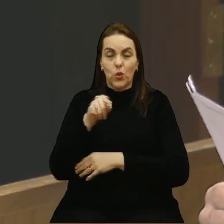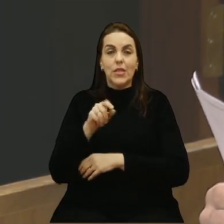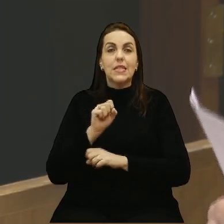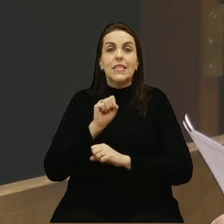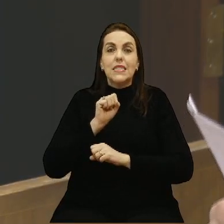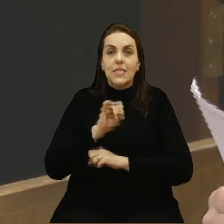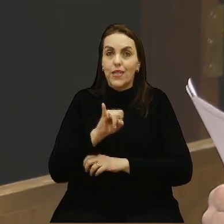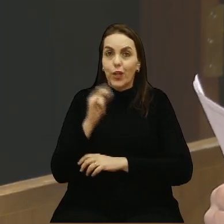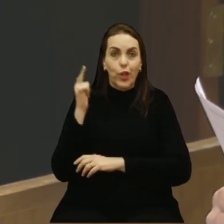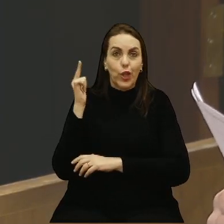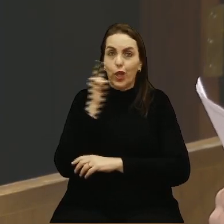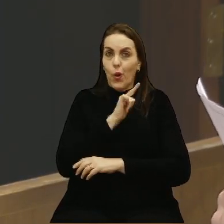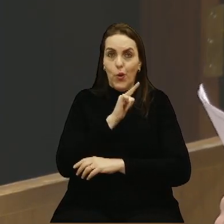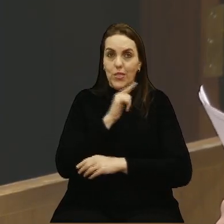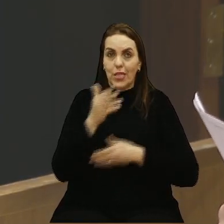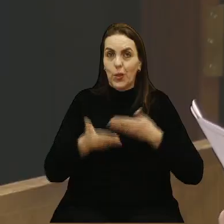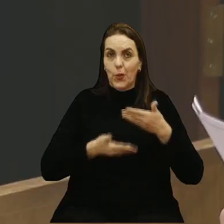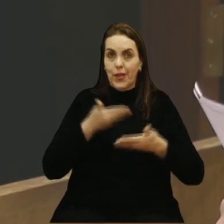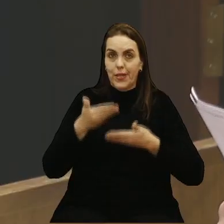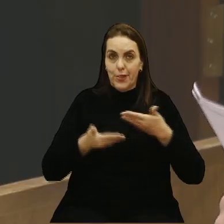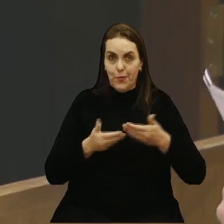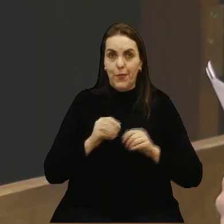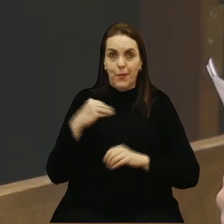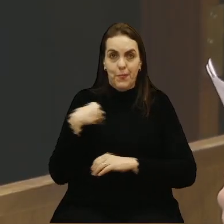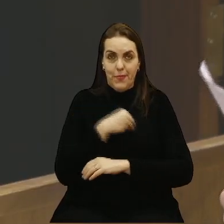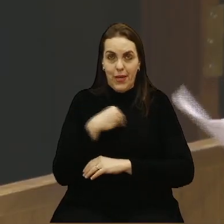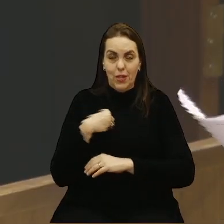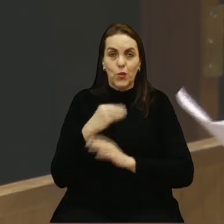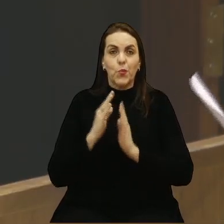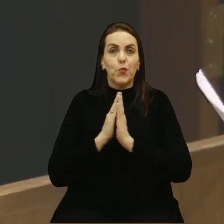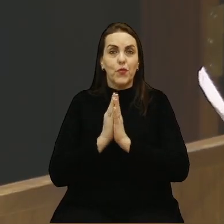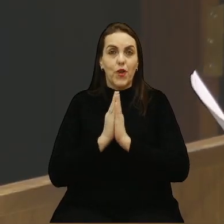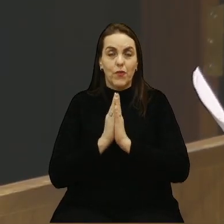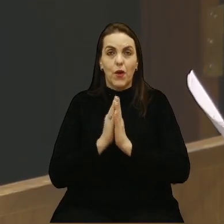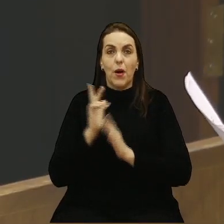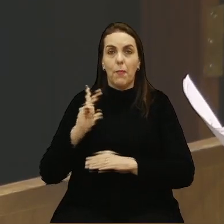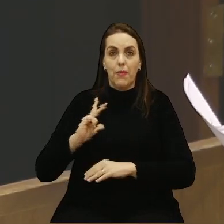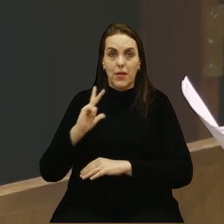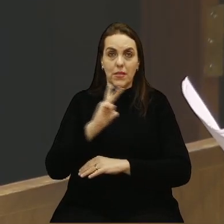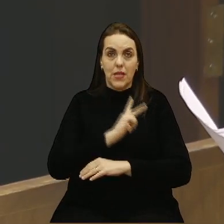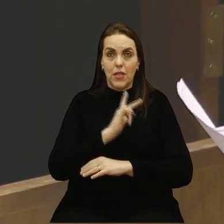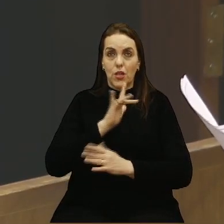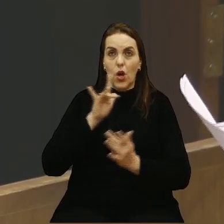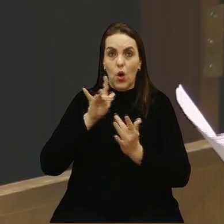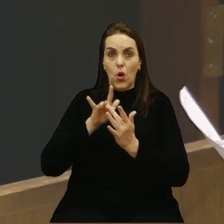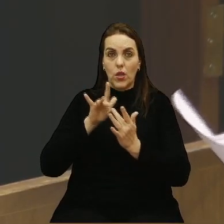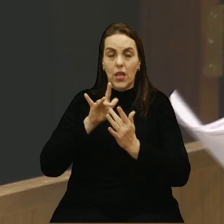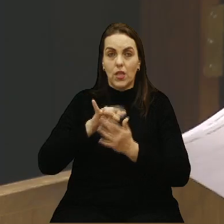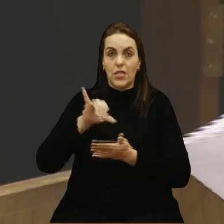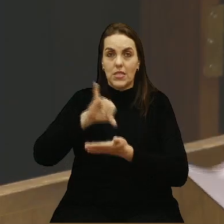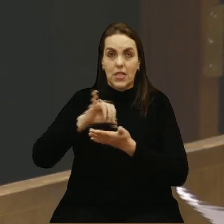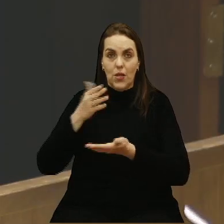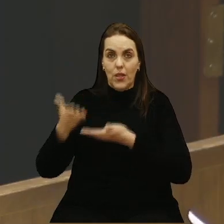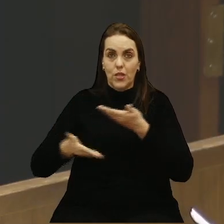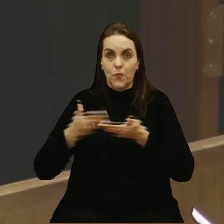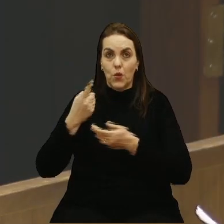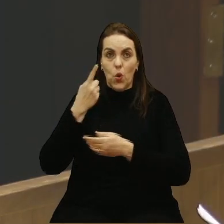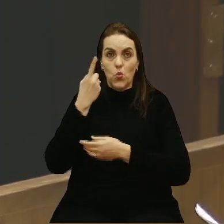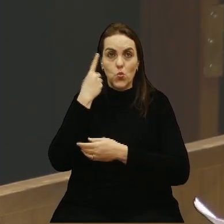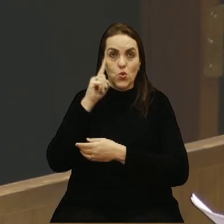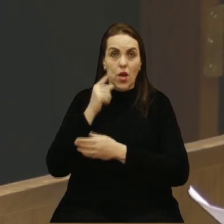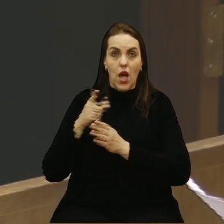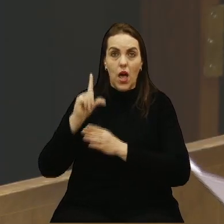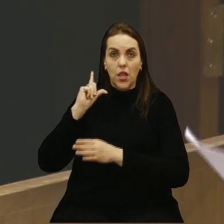conseguir comparecer à consulta, favor, o paciente deverá entrar em contato com a central pelo menos um dia antes para cancelar o